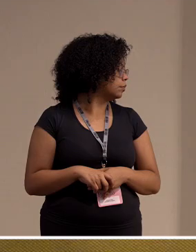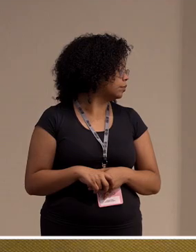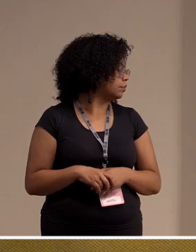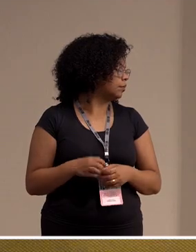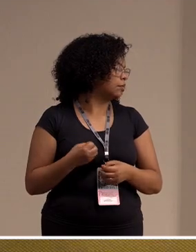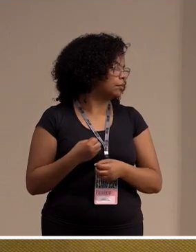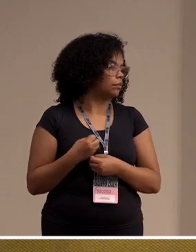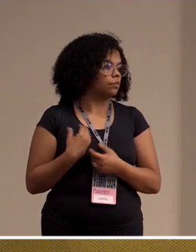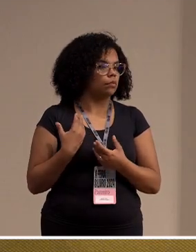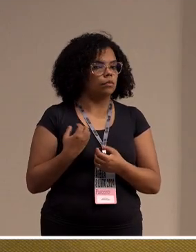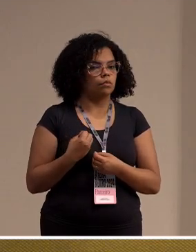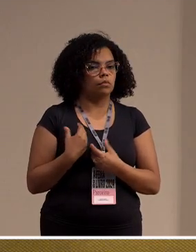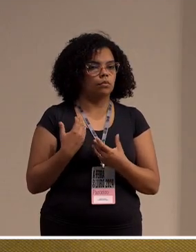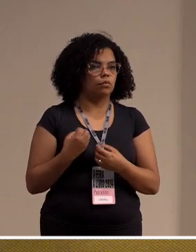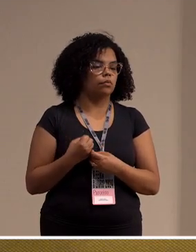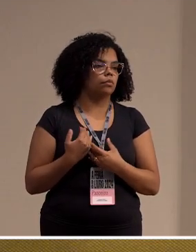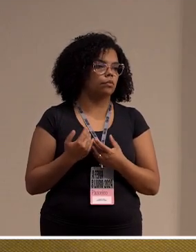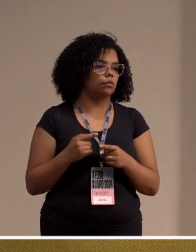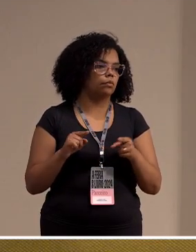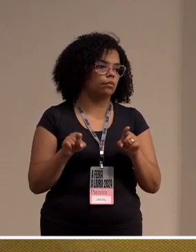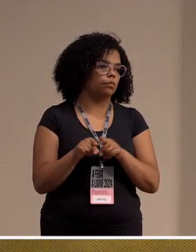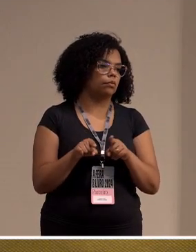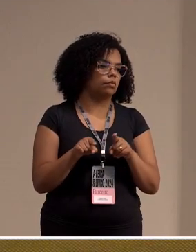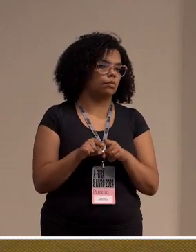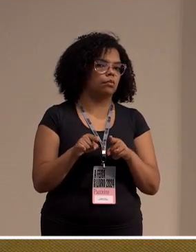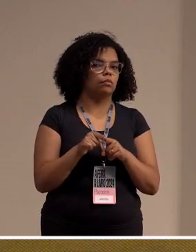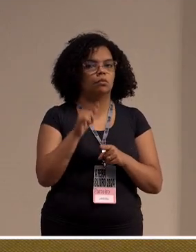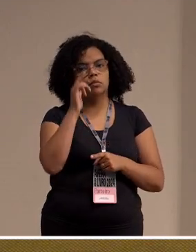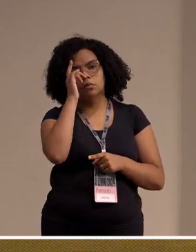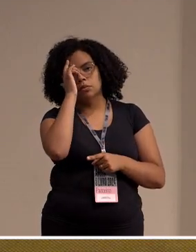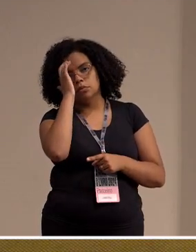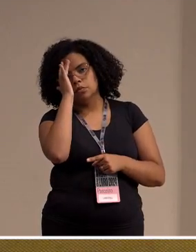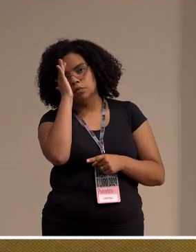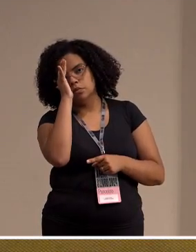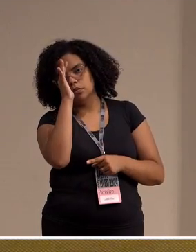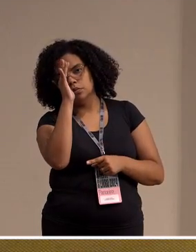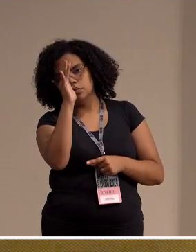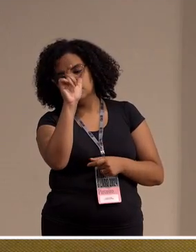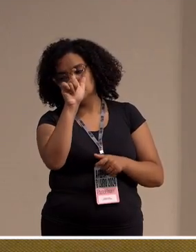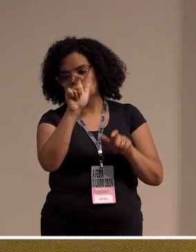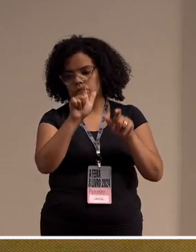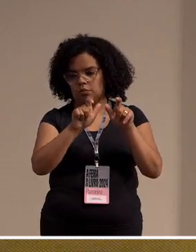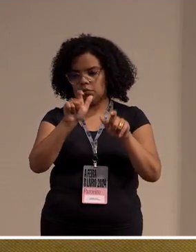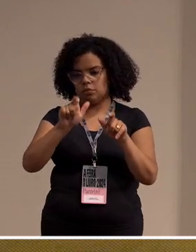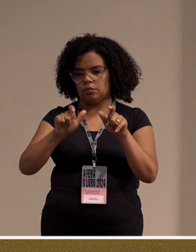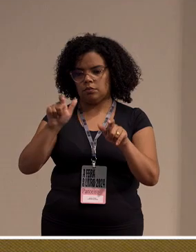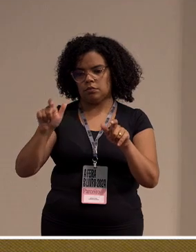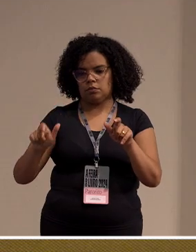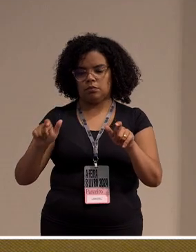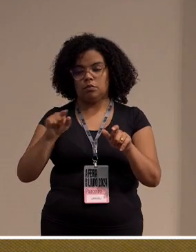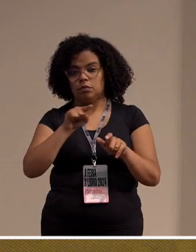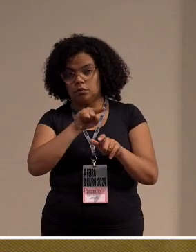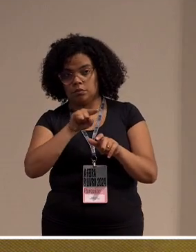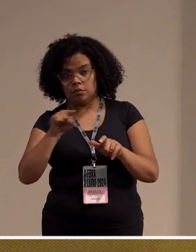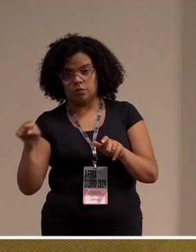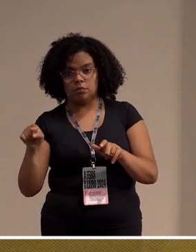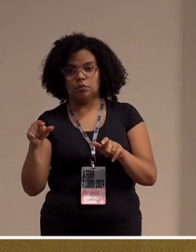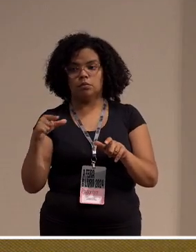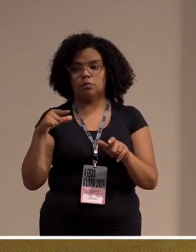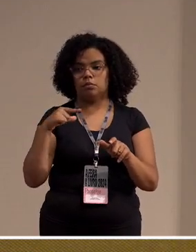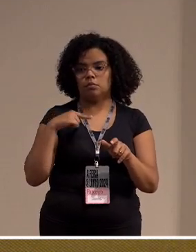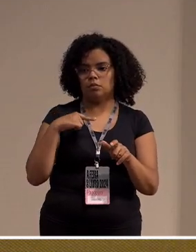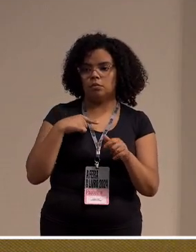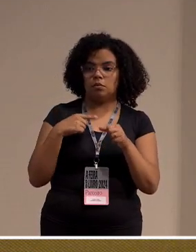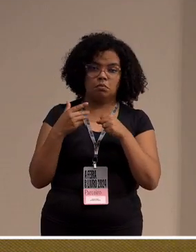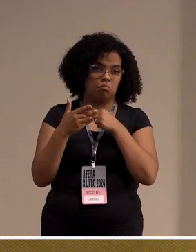I'm inside the imaginations of the characters. They're in a situation where they are essentially imprisoned. So it